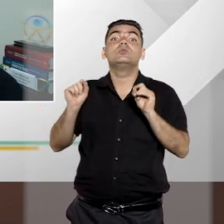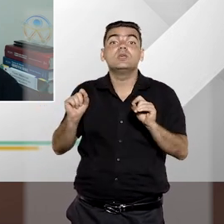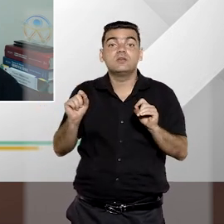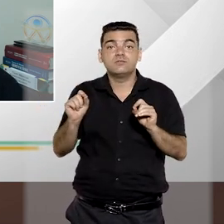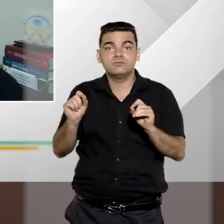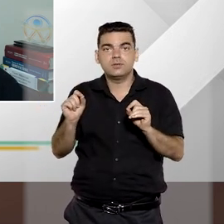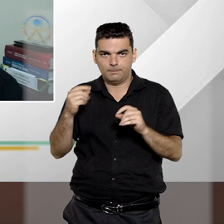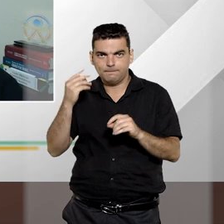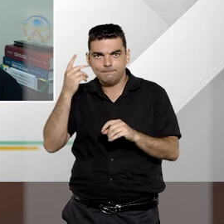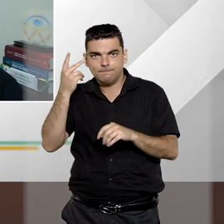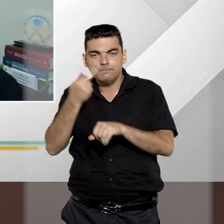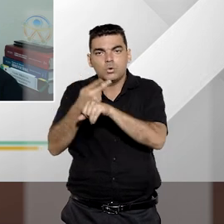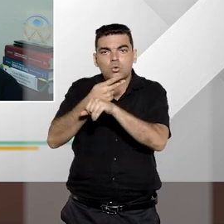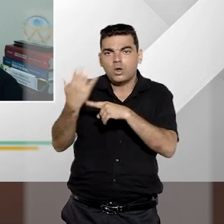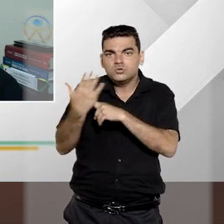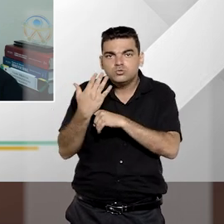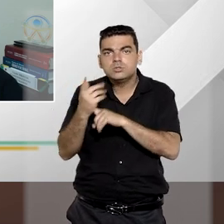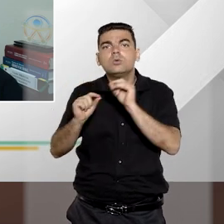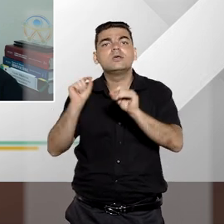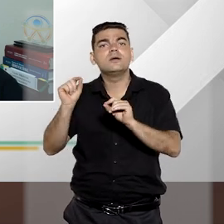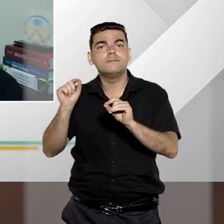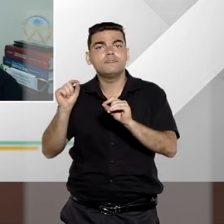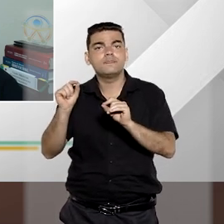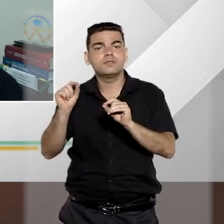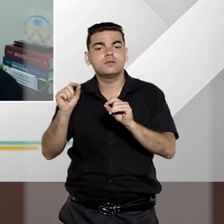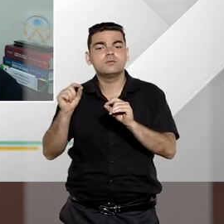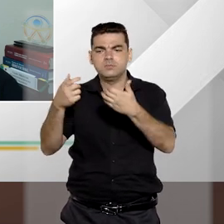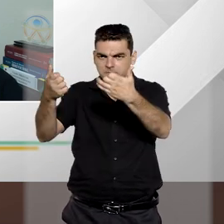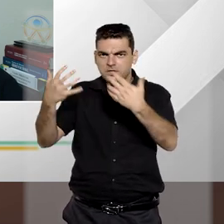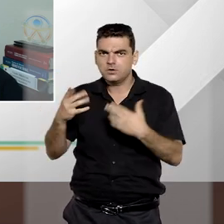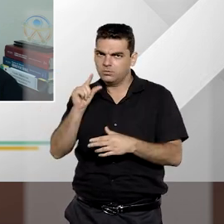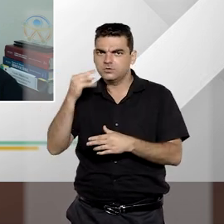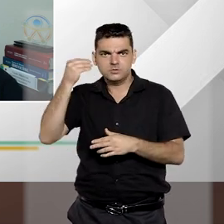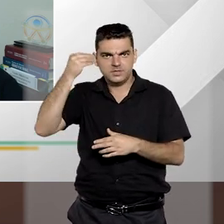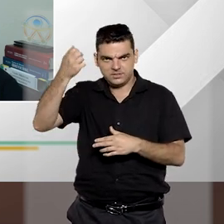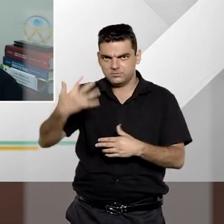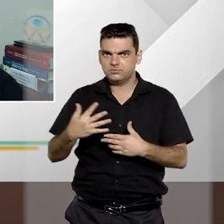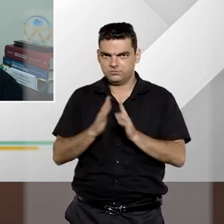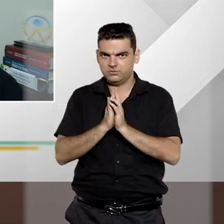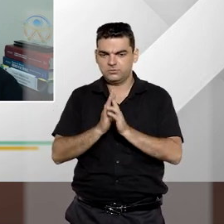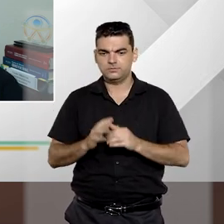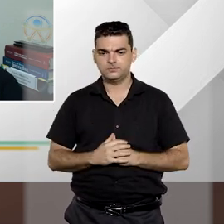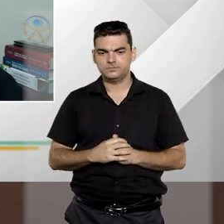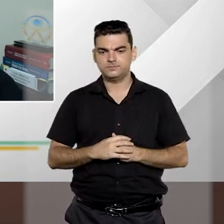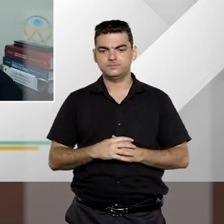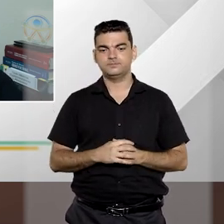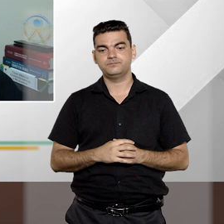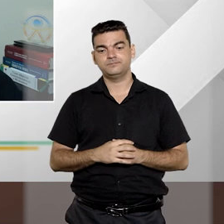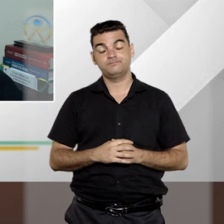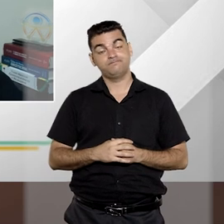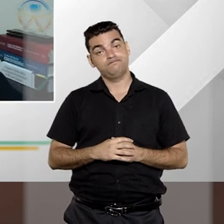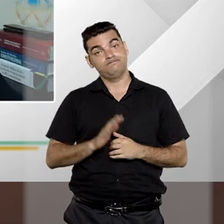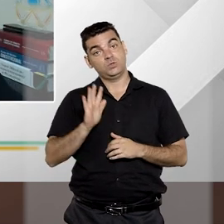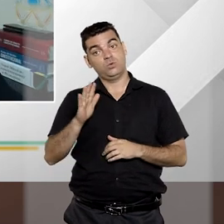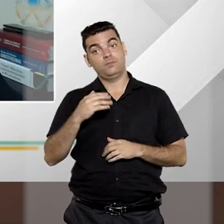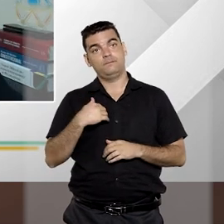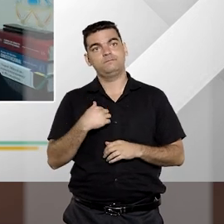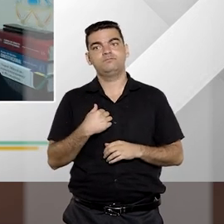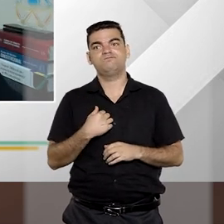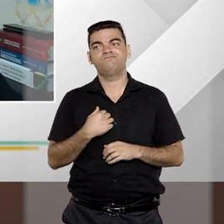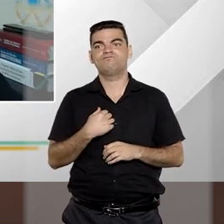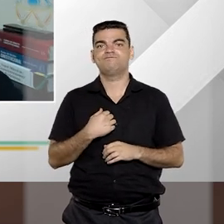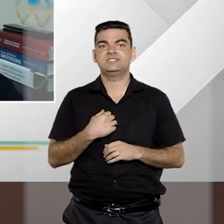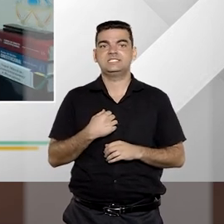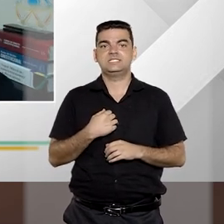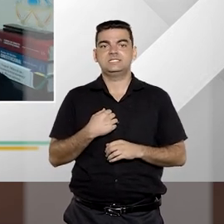foi atrás, né, para que fosse feito a obrigação de fazer? Conta um pouquinho isso aí para a gente. Ô, Fátima, eu cheguei num ponto